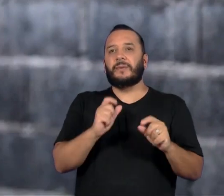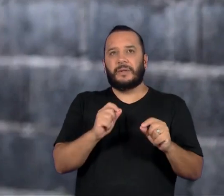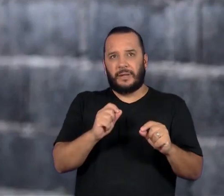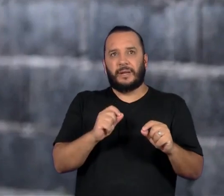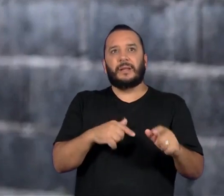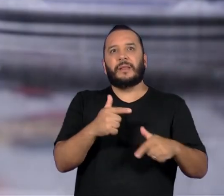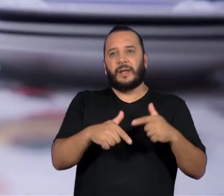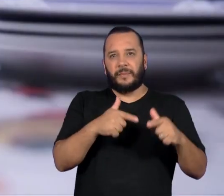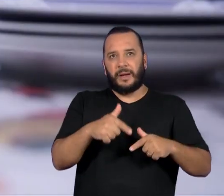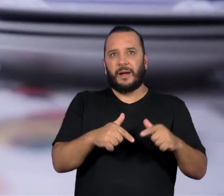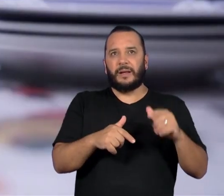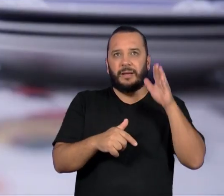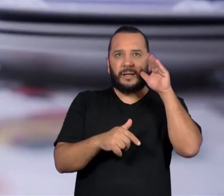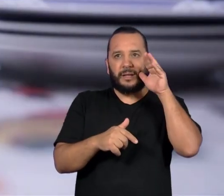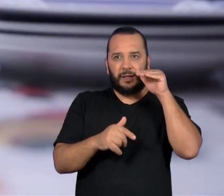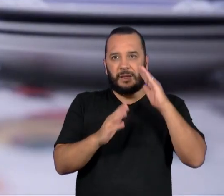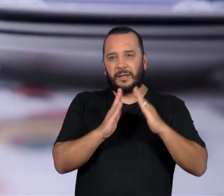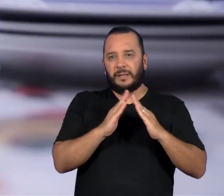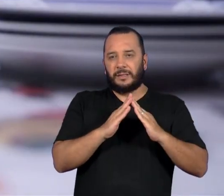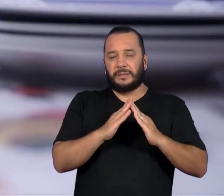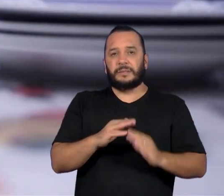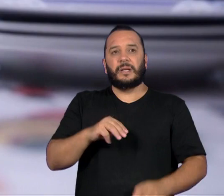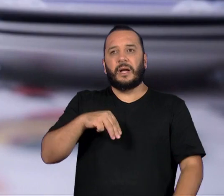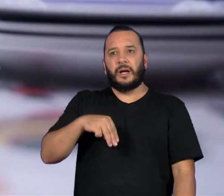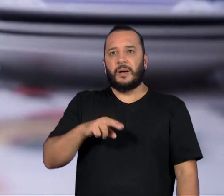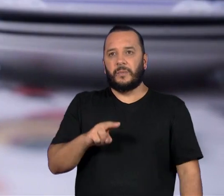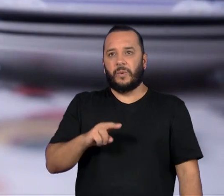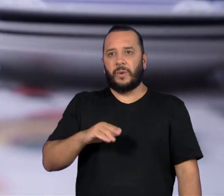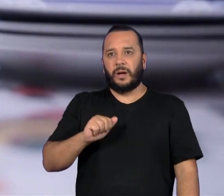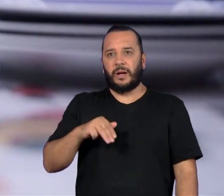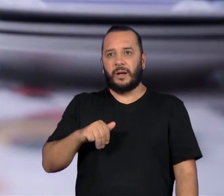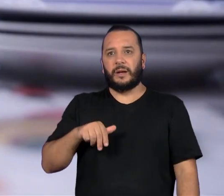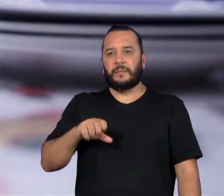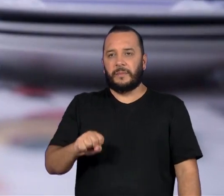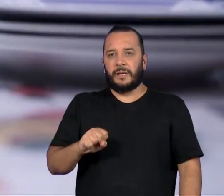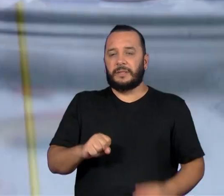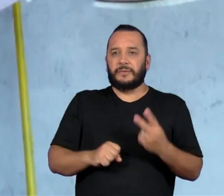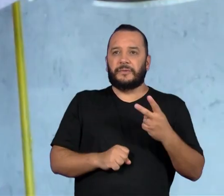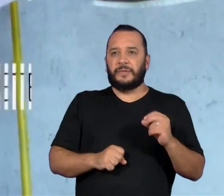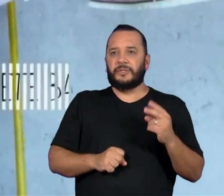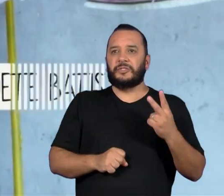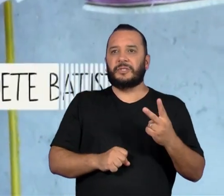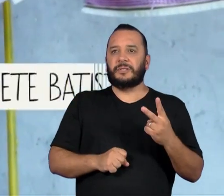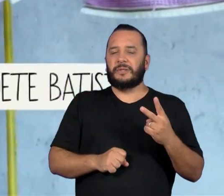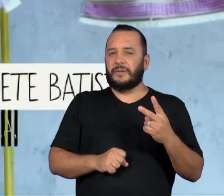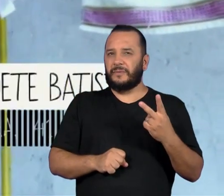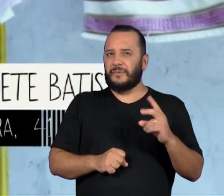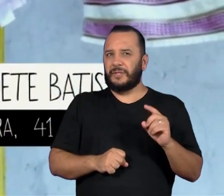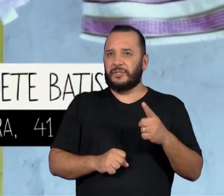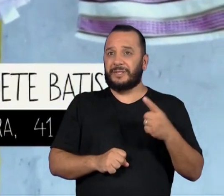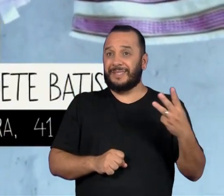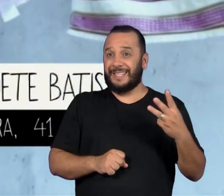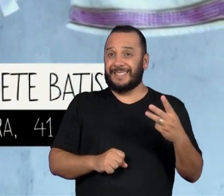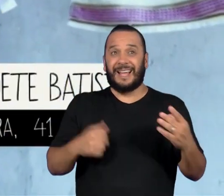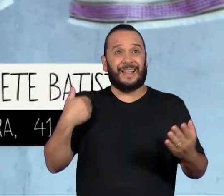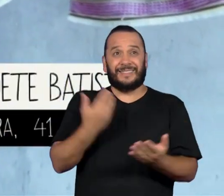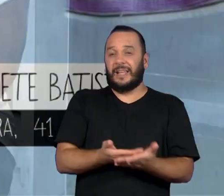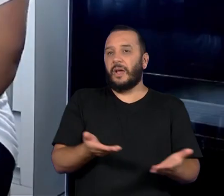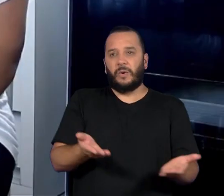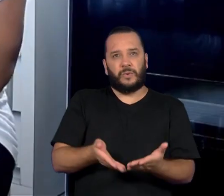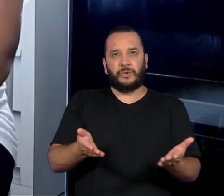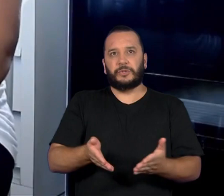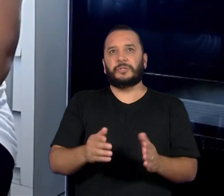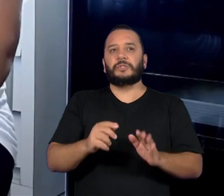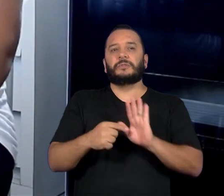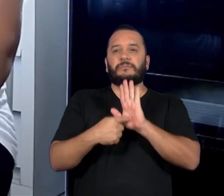o emprego doméstico, né? A gente fez o Mucamas em 2013. Hoje, em 2022, o Mucamas ainda é atemporal. Sabe? A